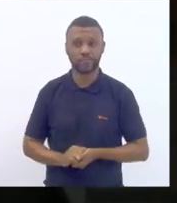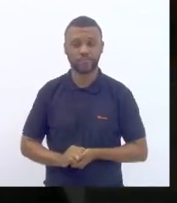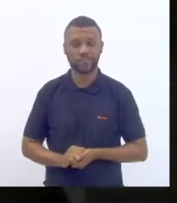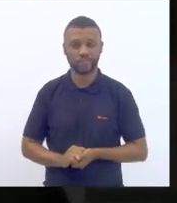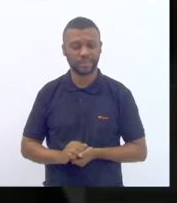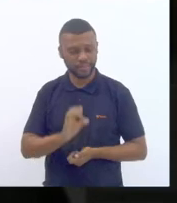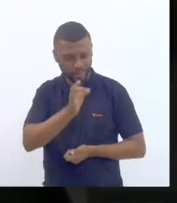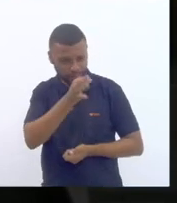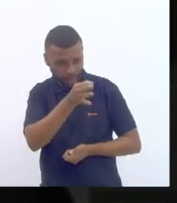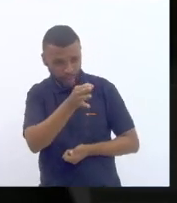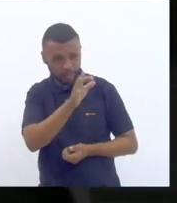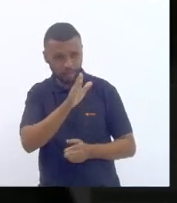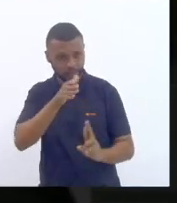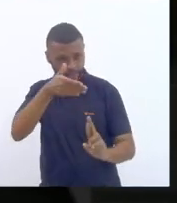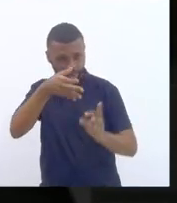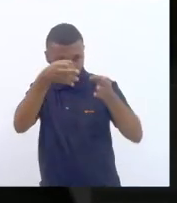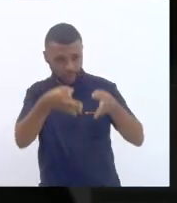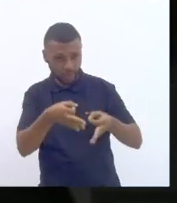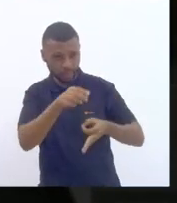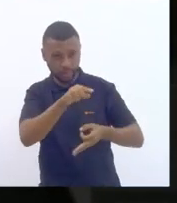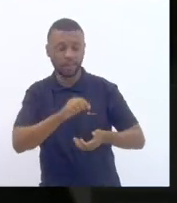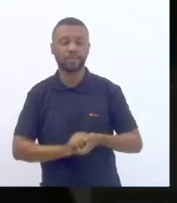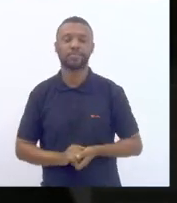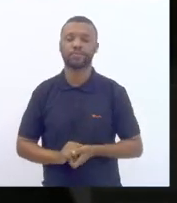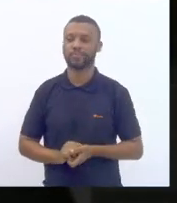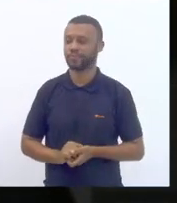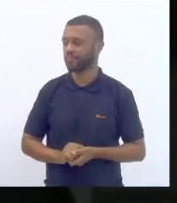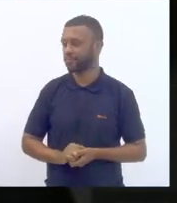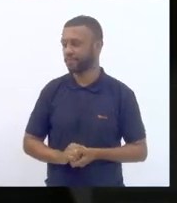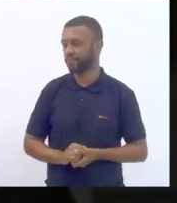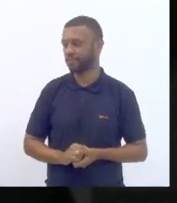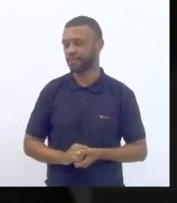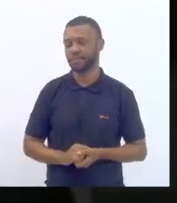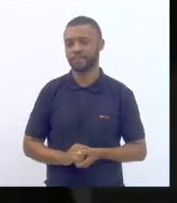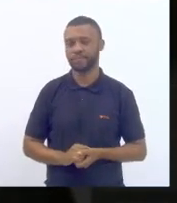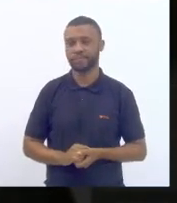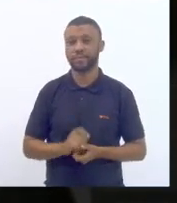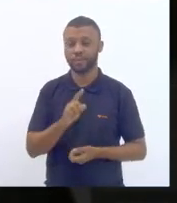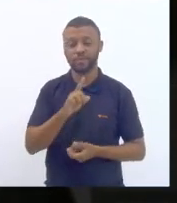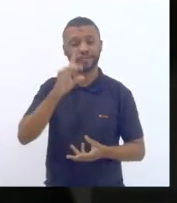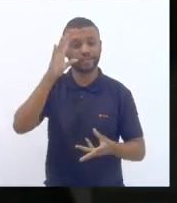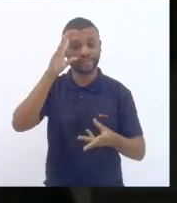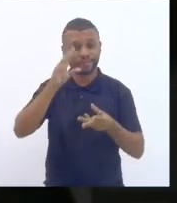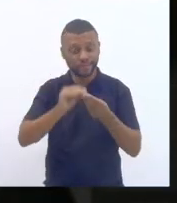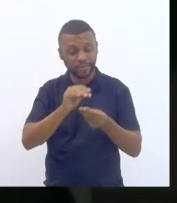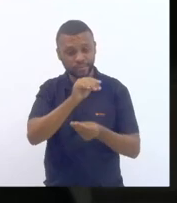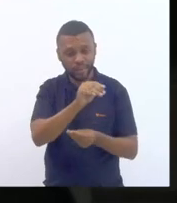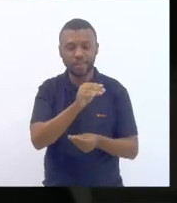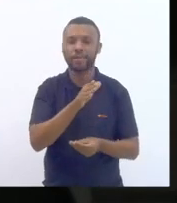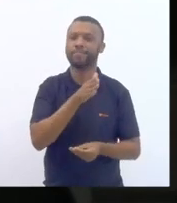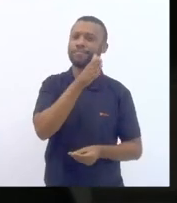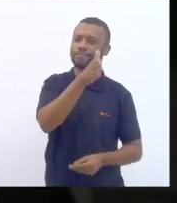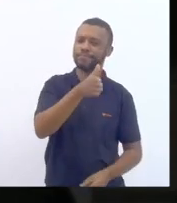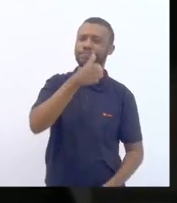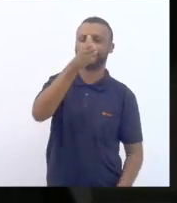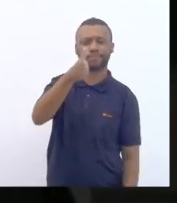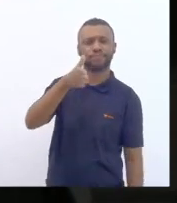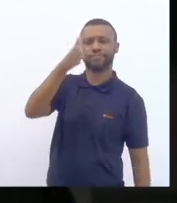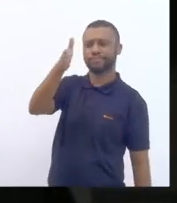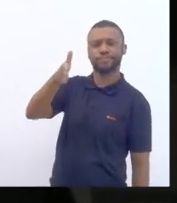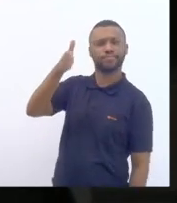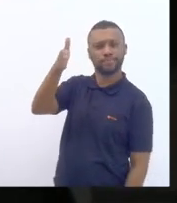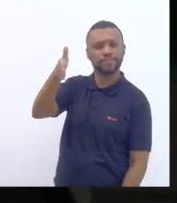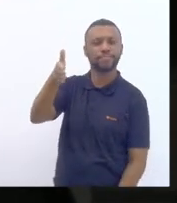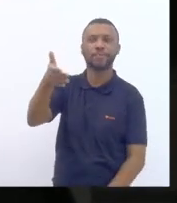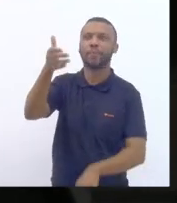Jhon três Torcer é feita a e isso é sinal que as suas andanças Não Param evidentemente